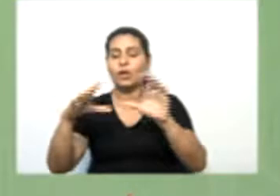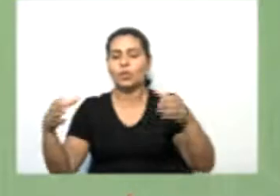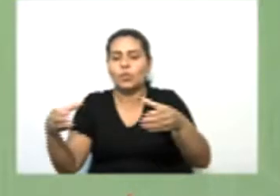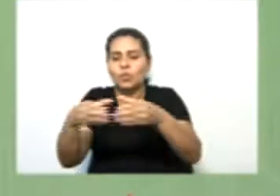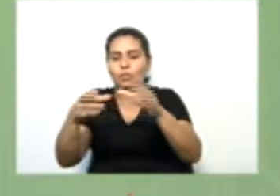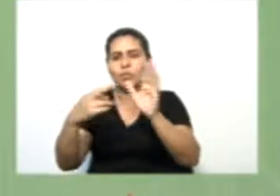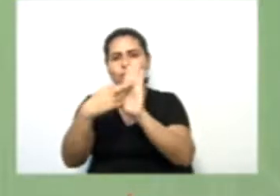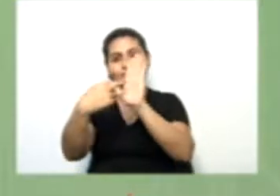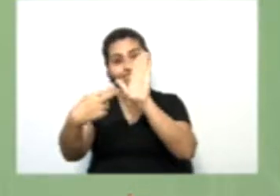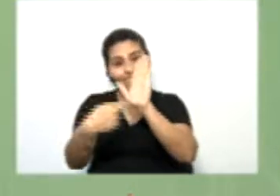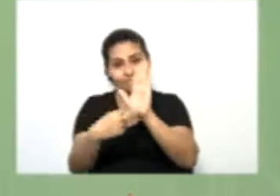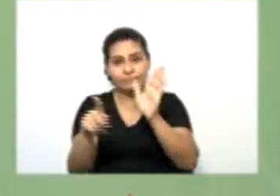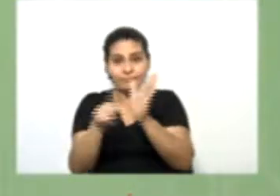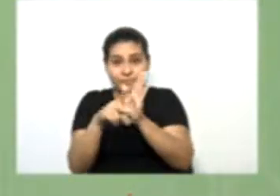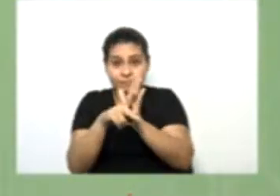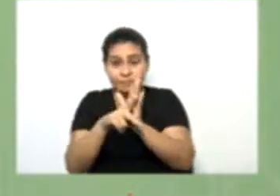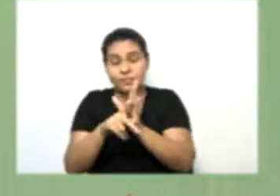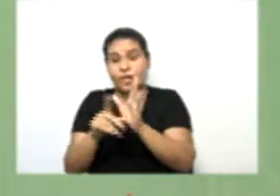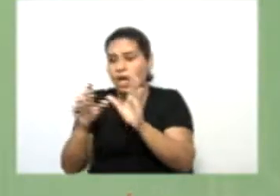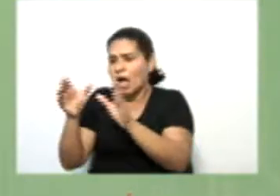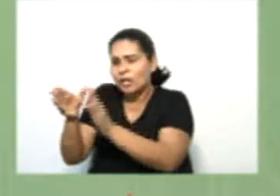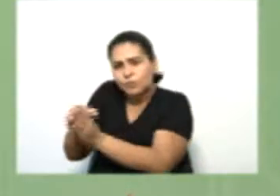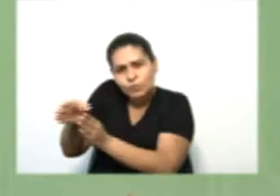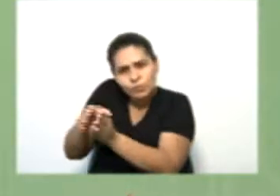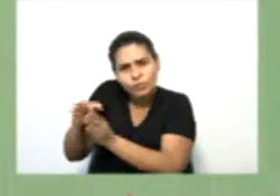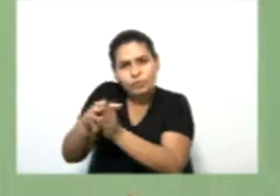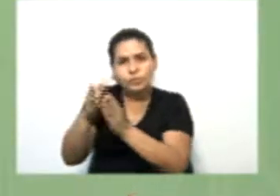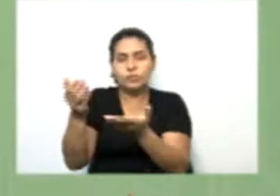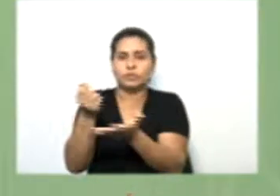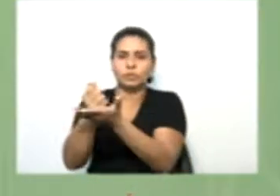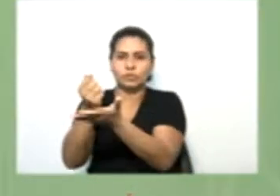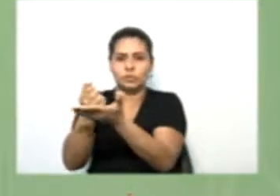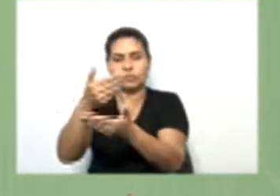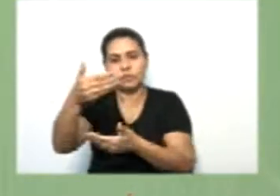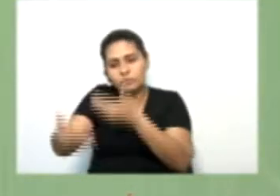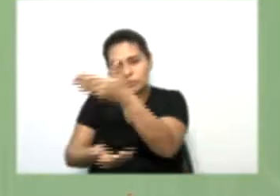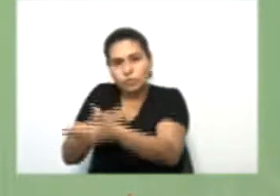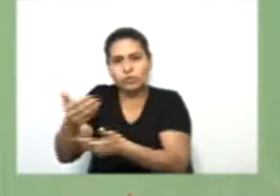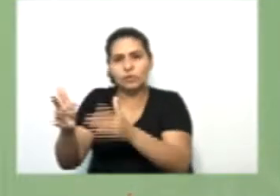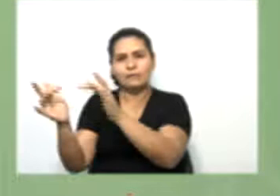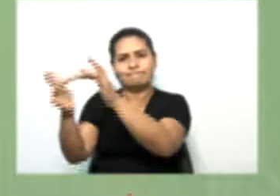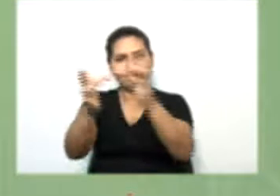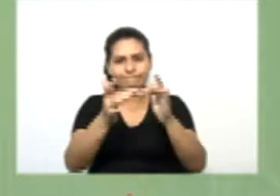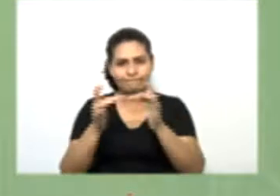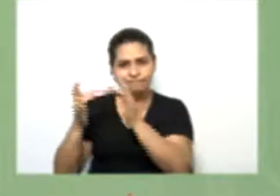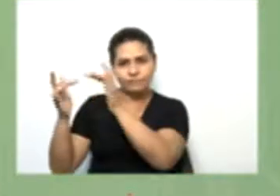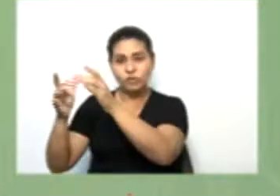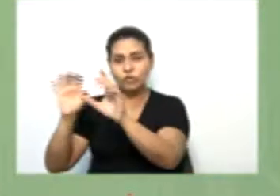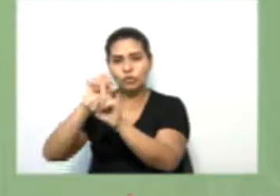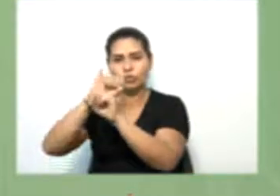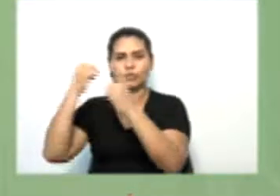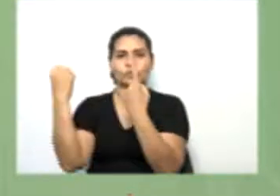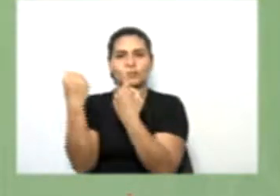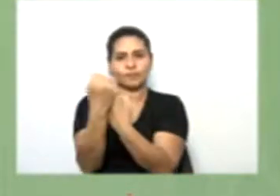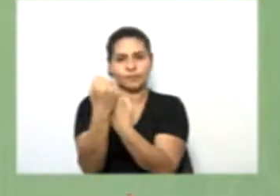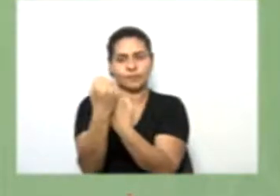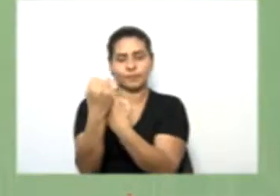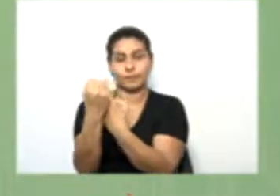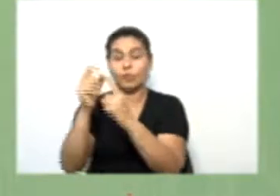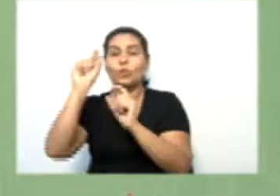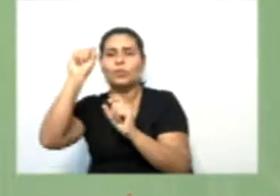normas comportamentais que orientam as interações entre membros de uma sociedade.